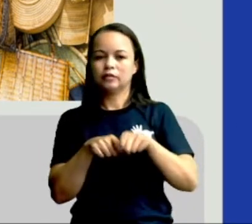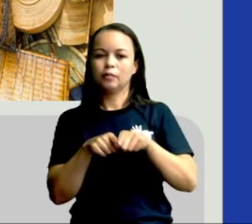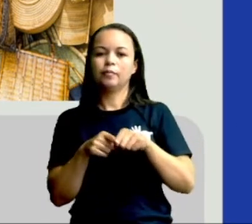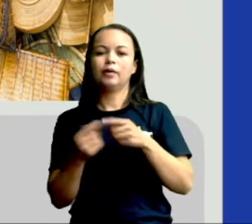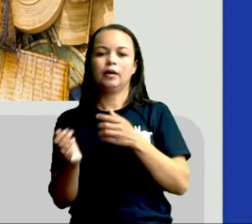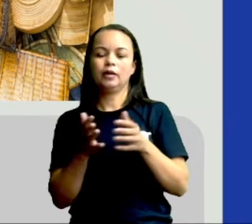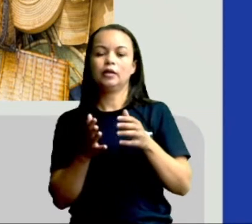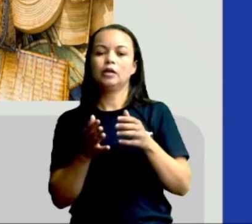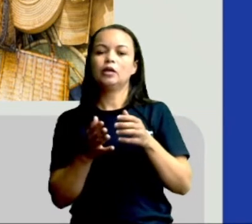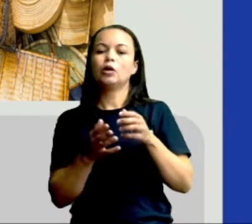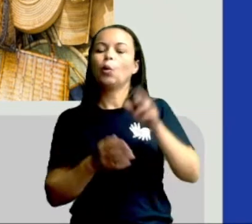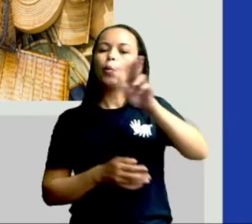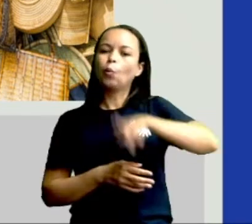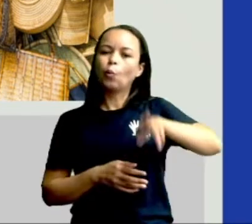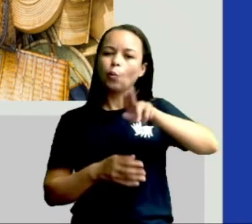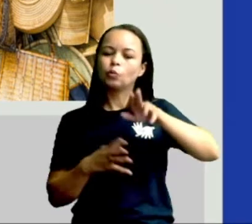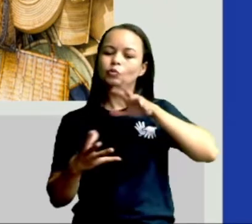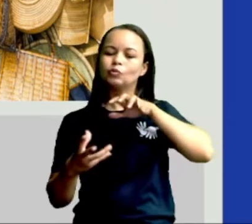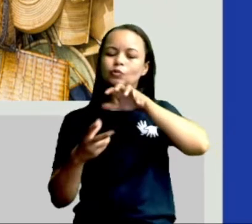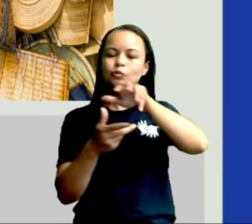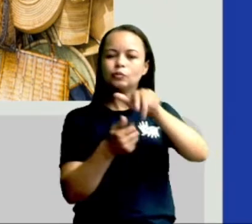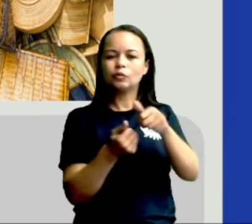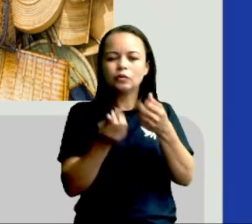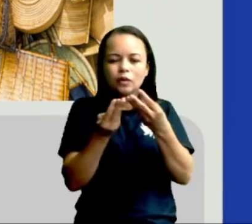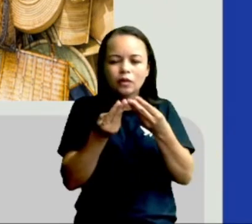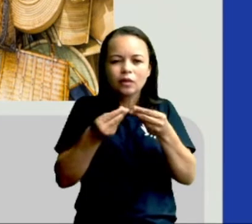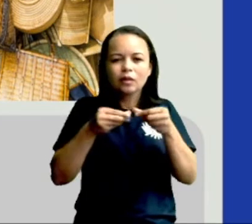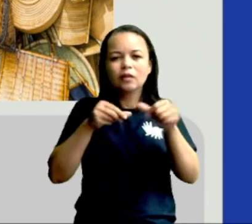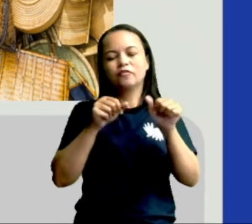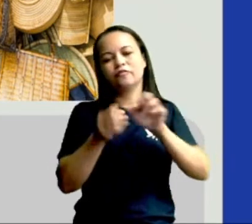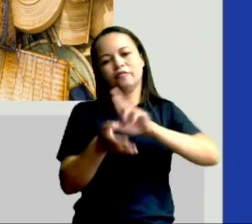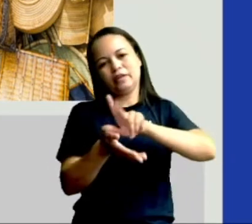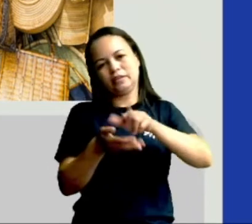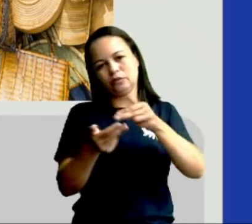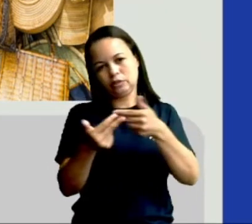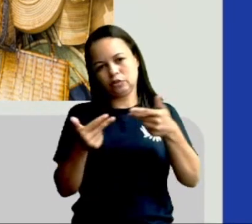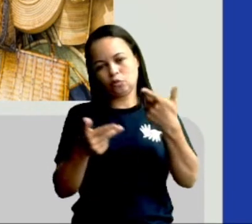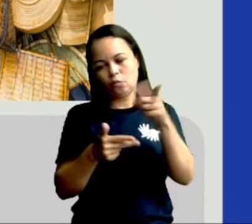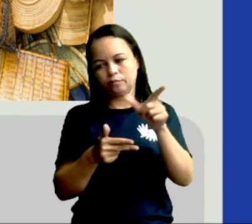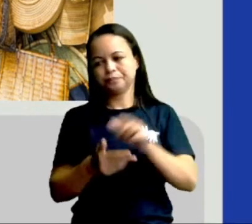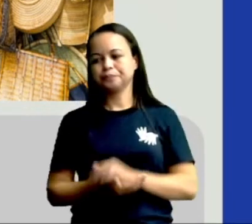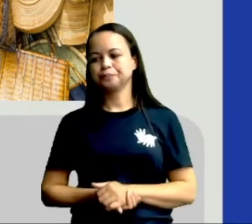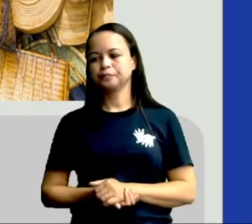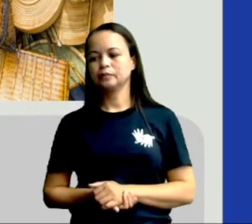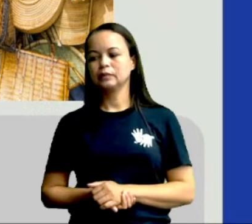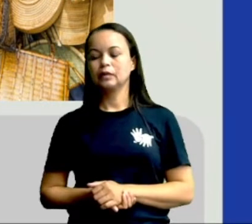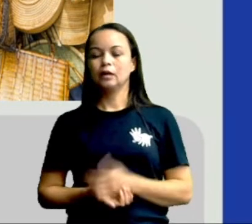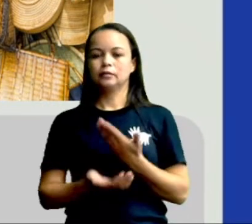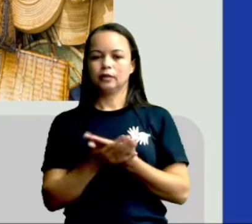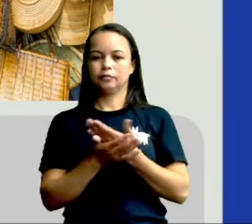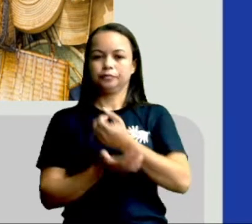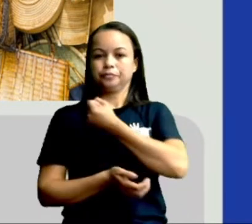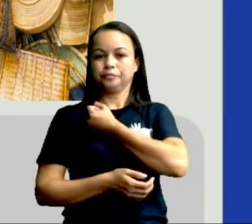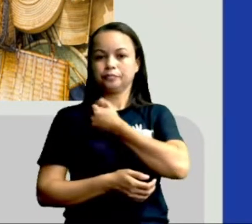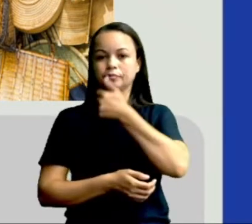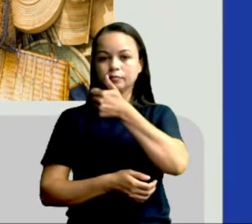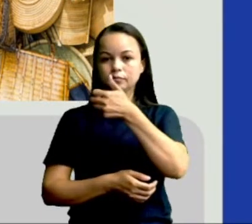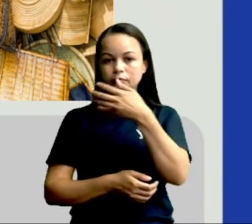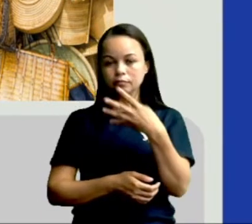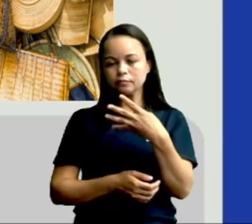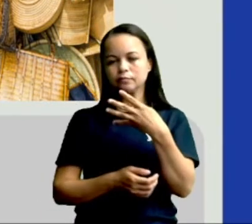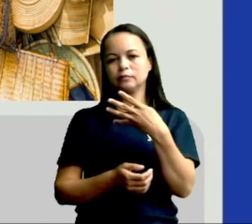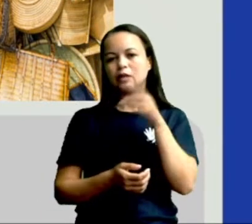solvente universal, ou seja, ela consegue diluir várias substâncias, Na aula de número 14, nós vimos